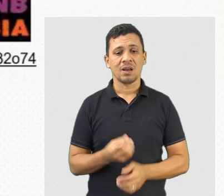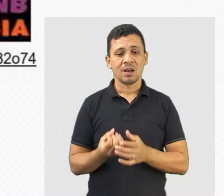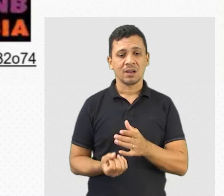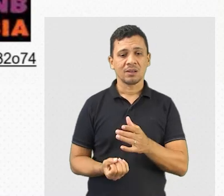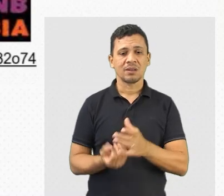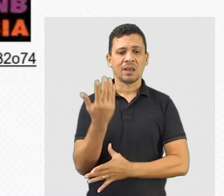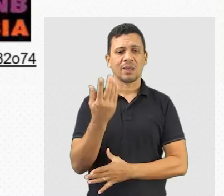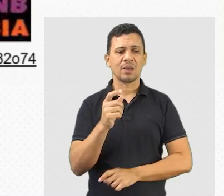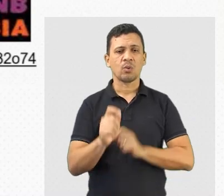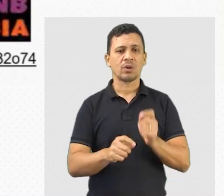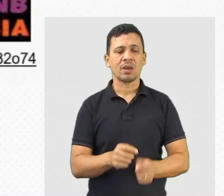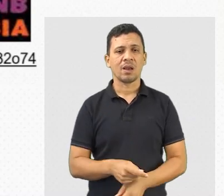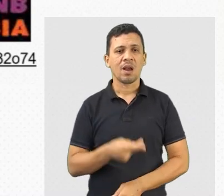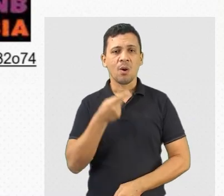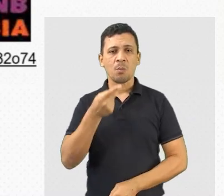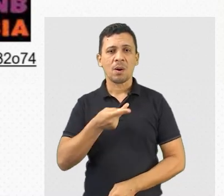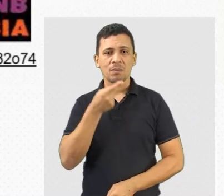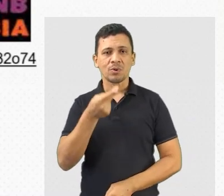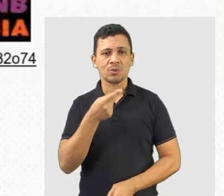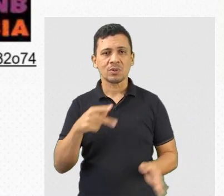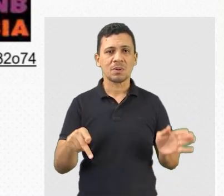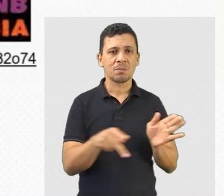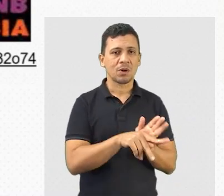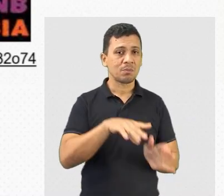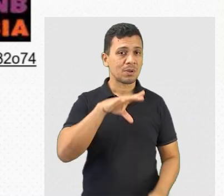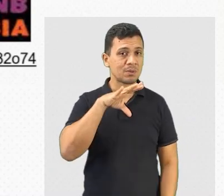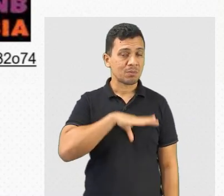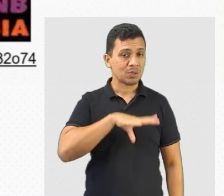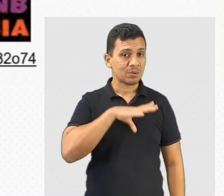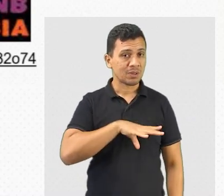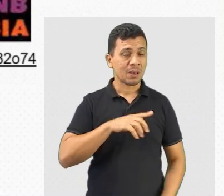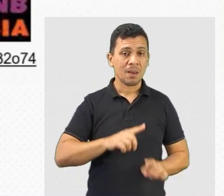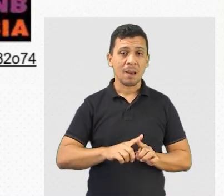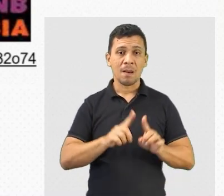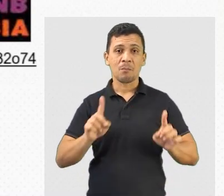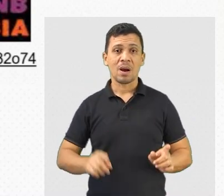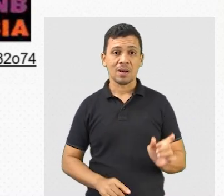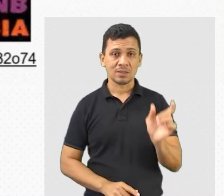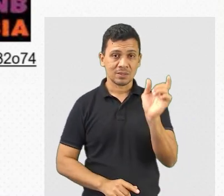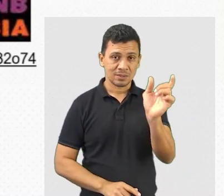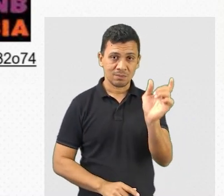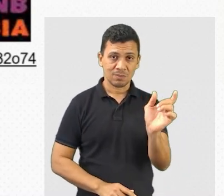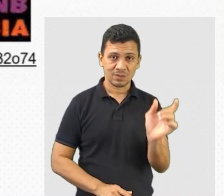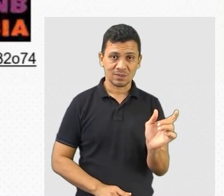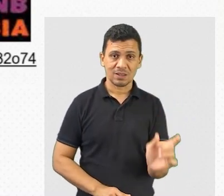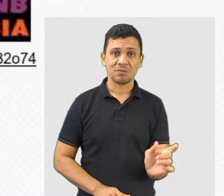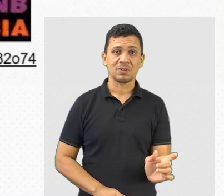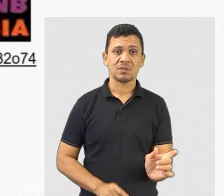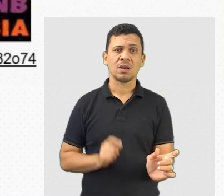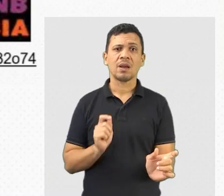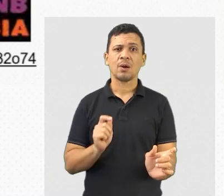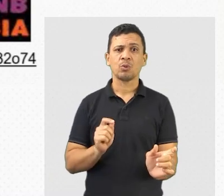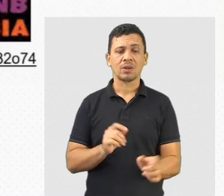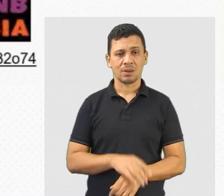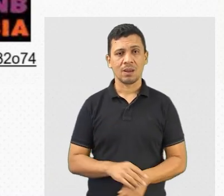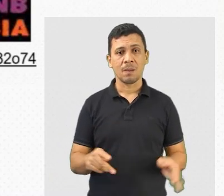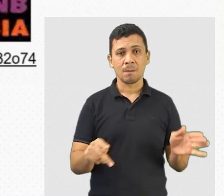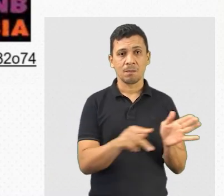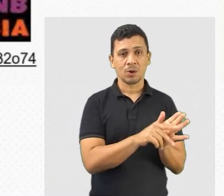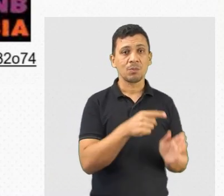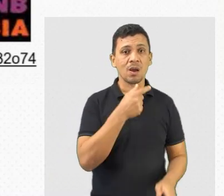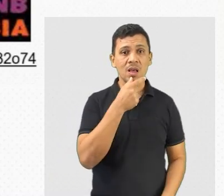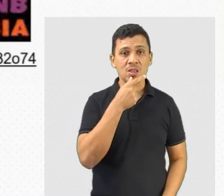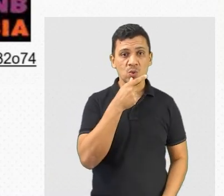uma pronúncia um pouco aportuguesada, mas são termos e palavras que vêm da língua